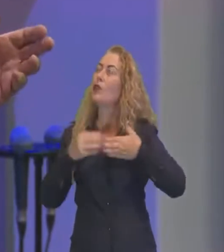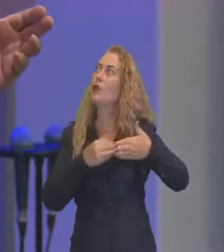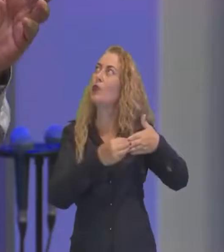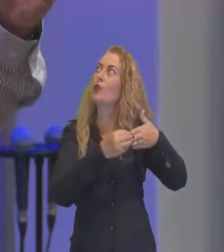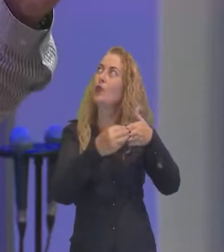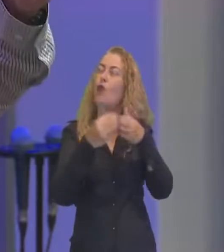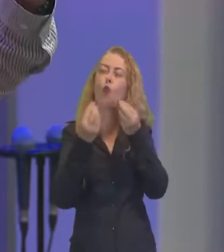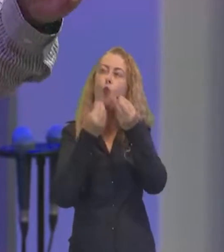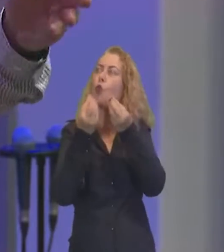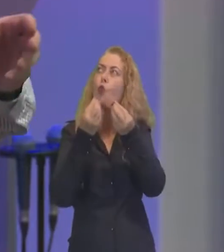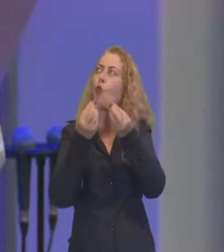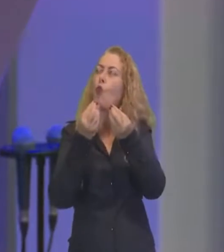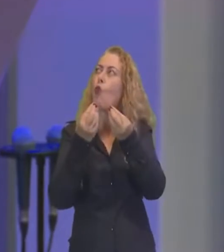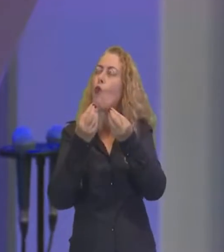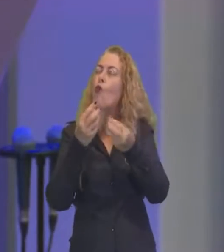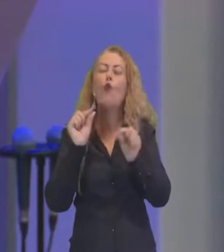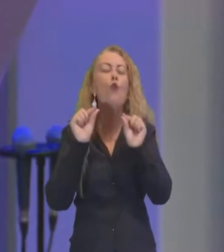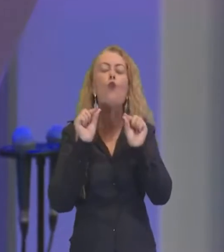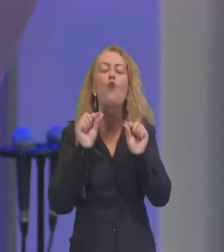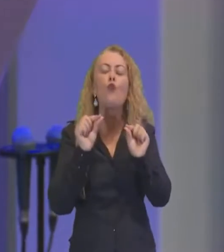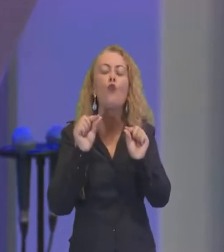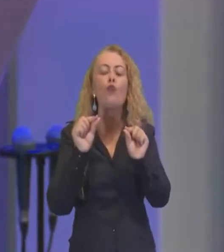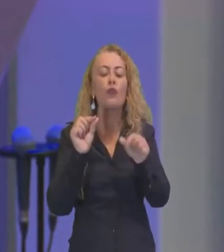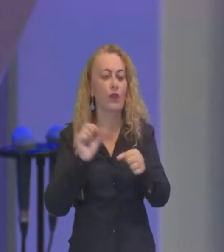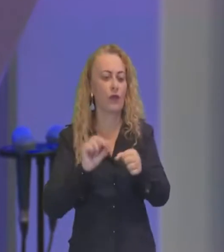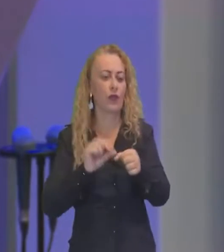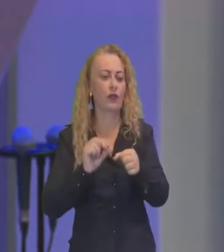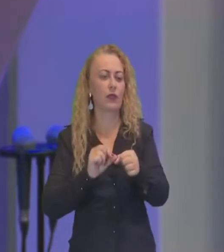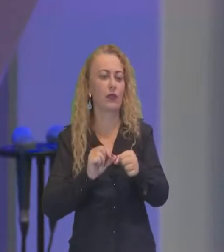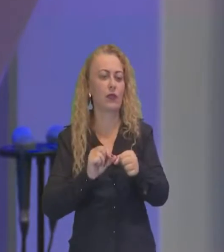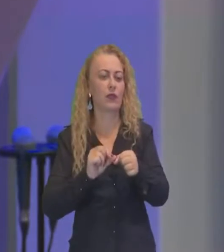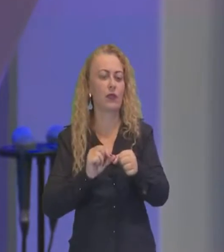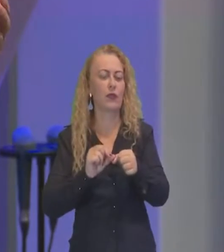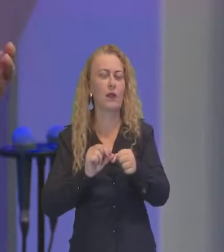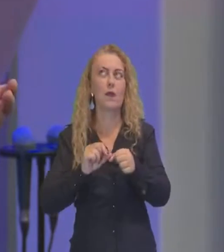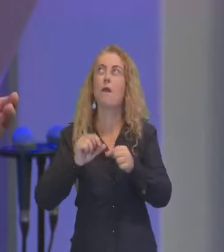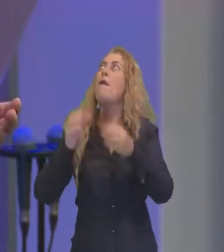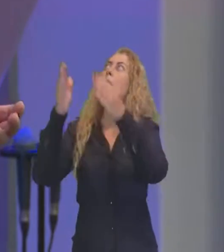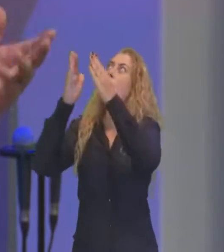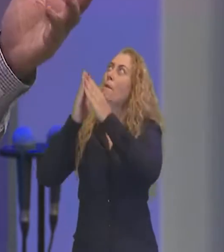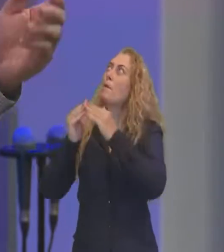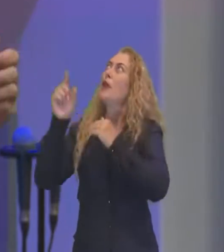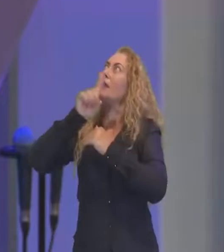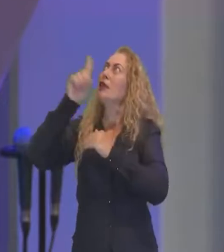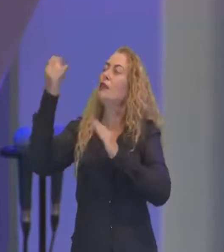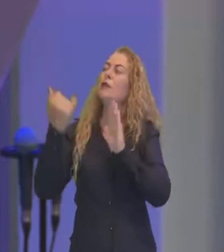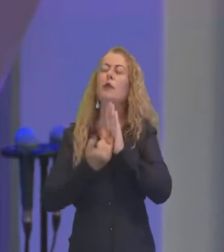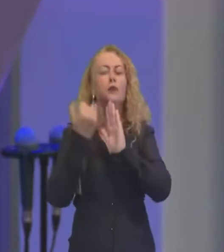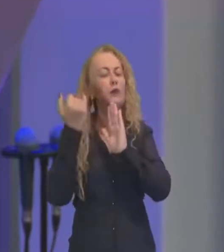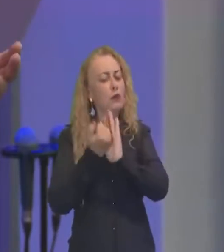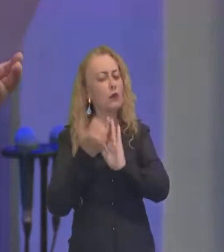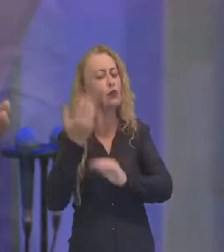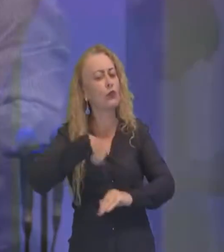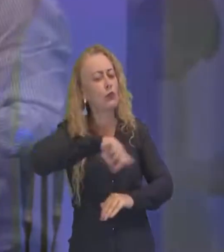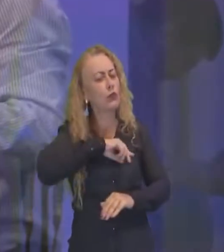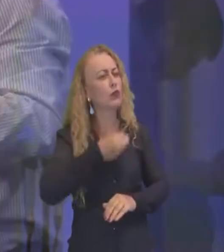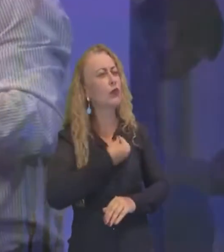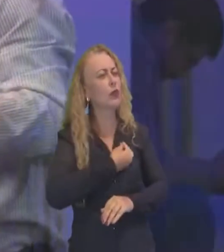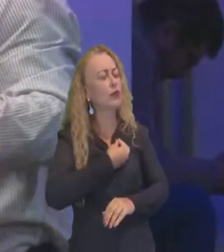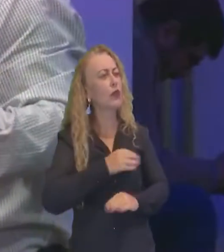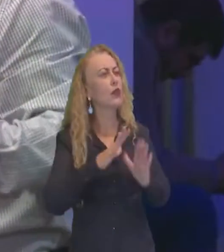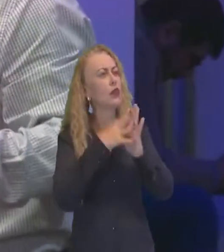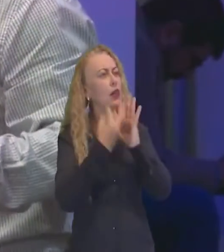para agir, peça a Deus para intervir na sua vida. Nosso Deus é um Deus de milagres. A igreja